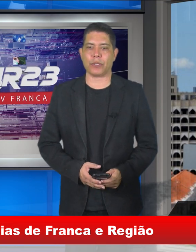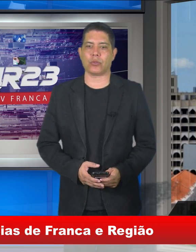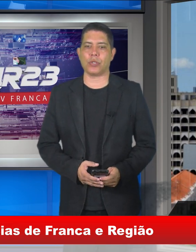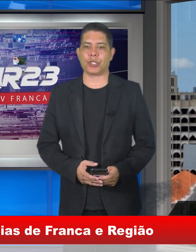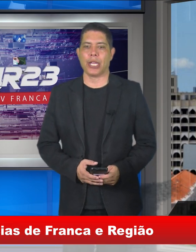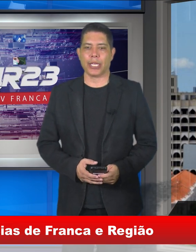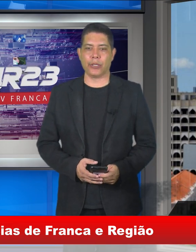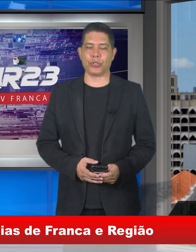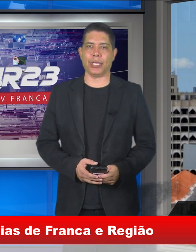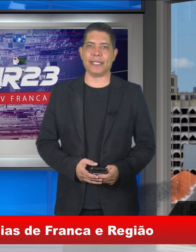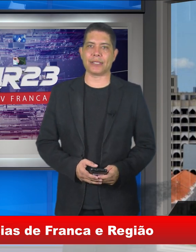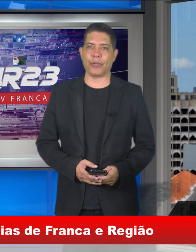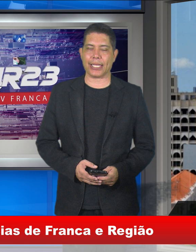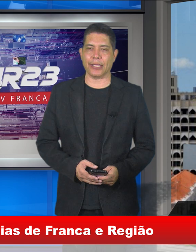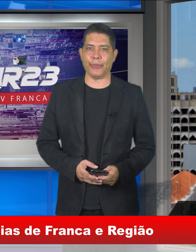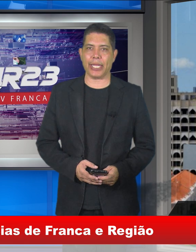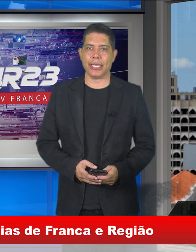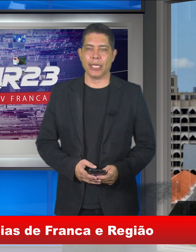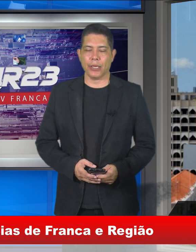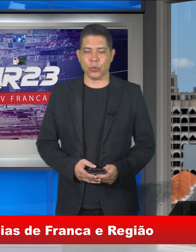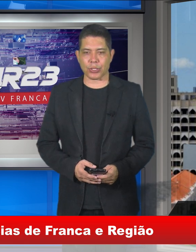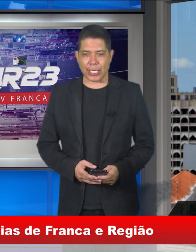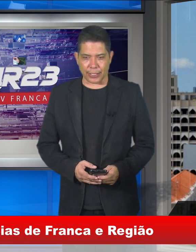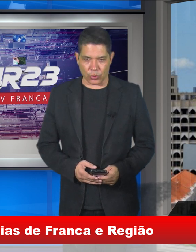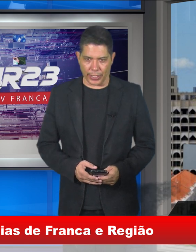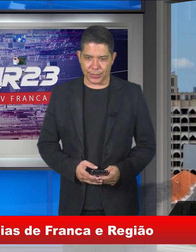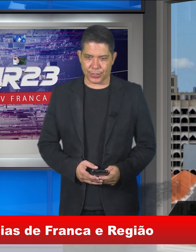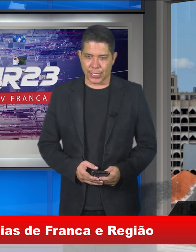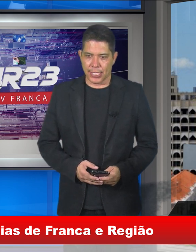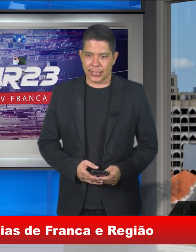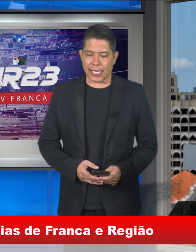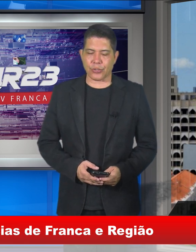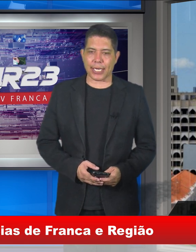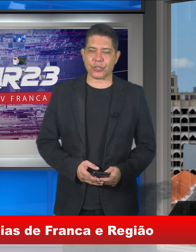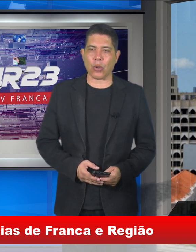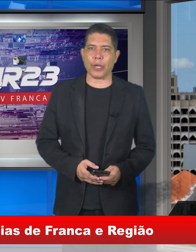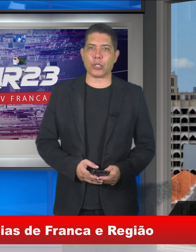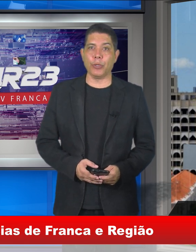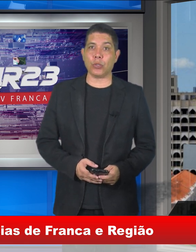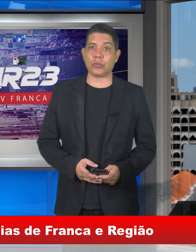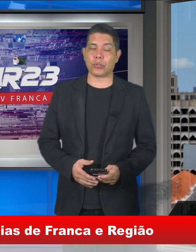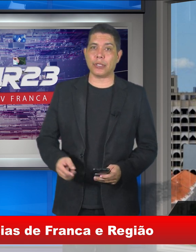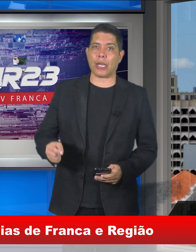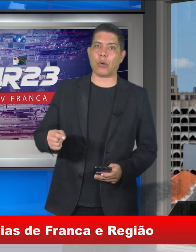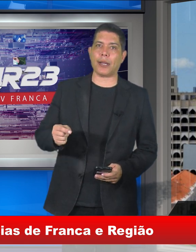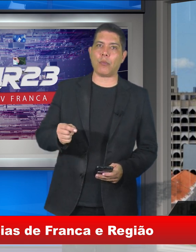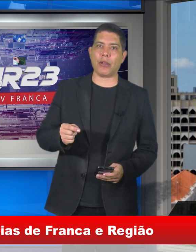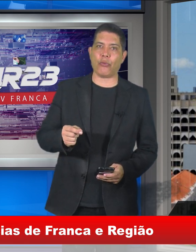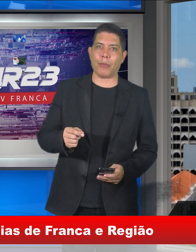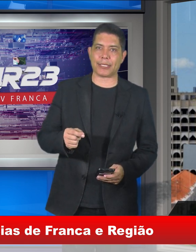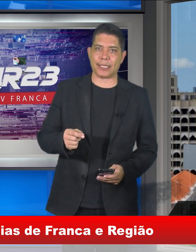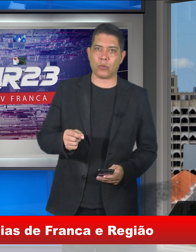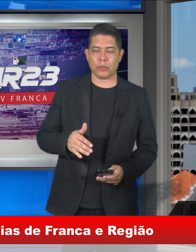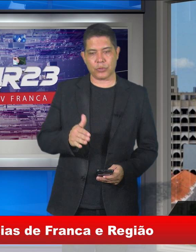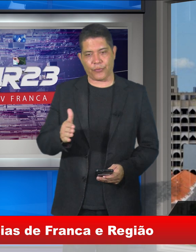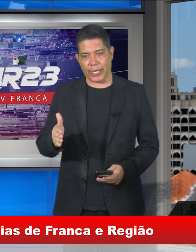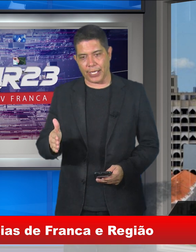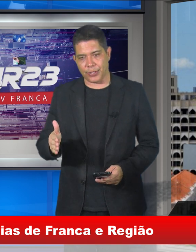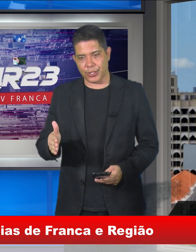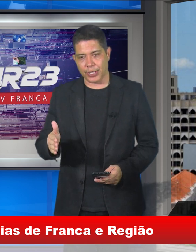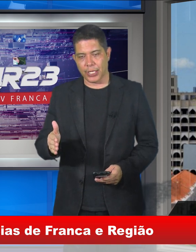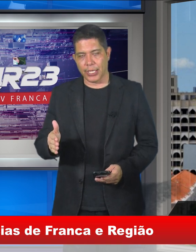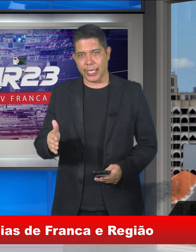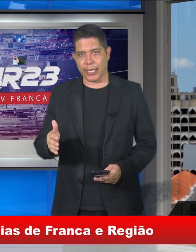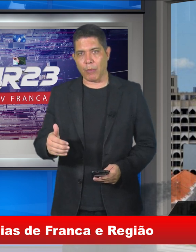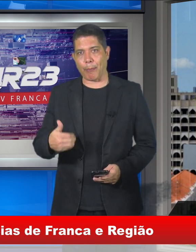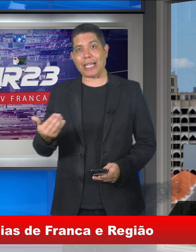aí as pessoas que utilizam, né, também os cartões. 7h08 e agora uma informação